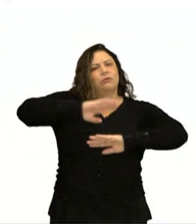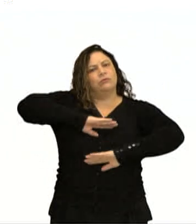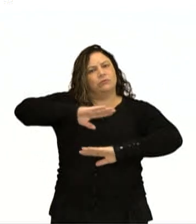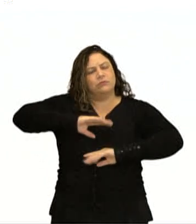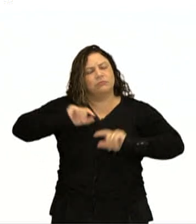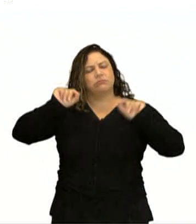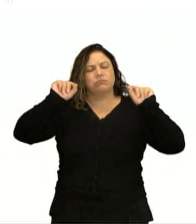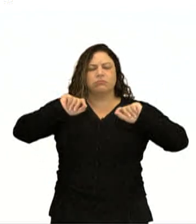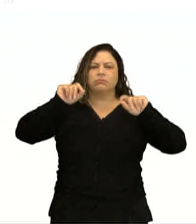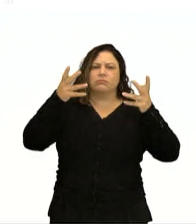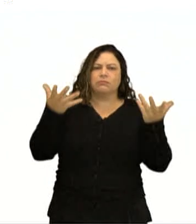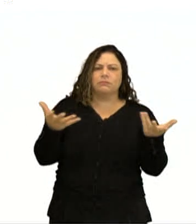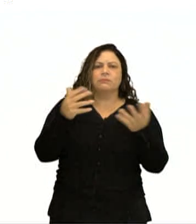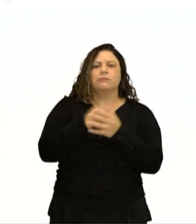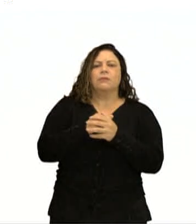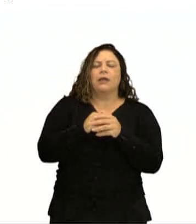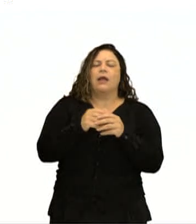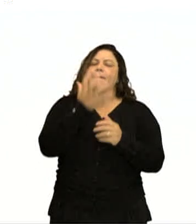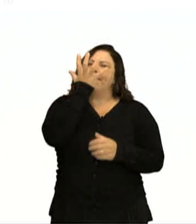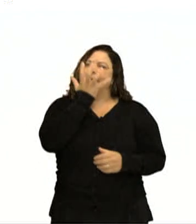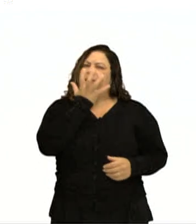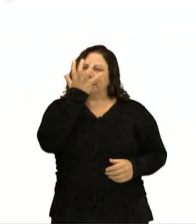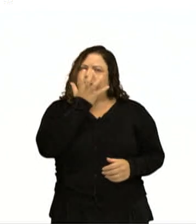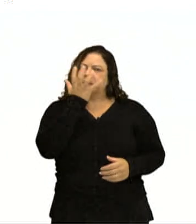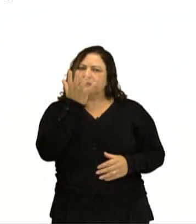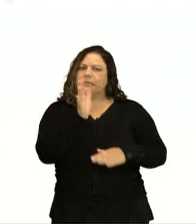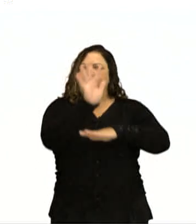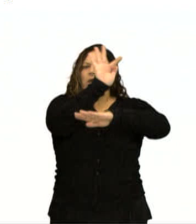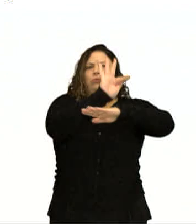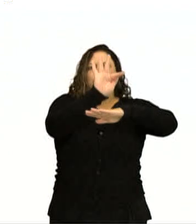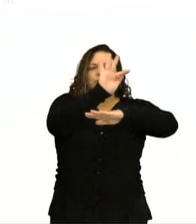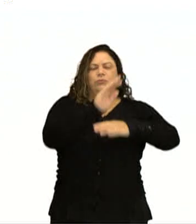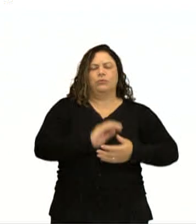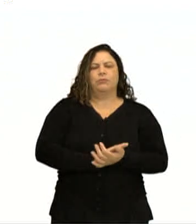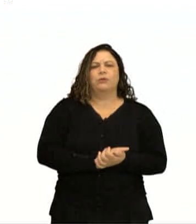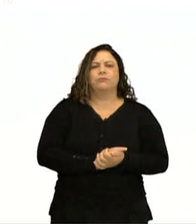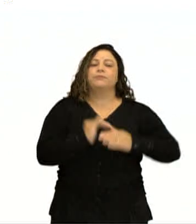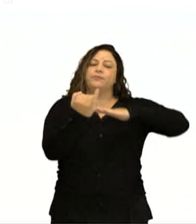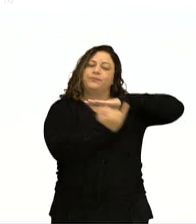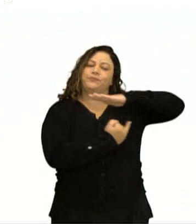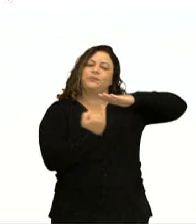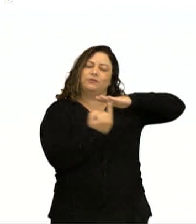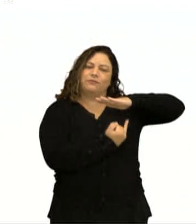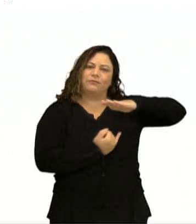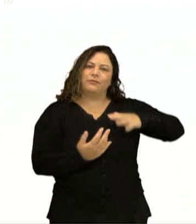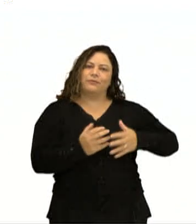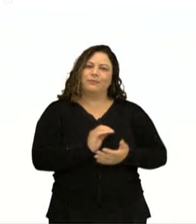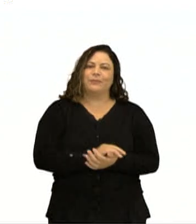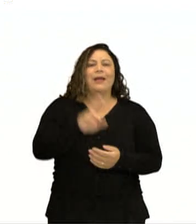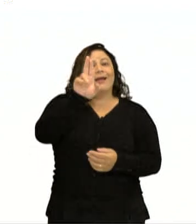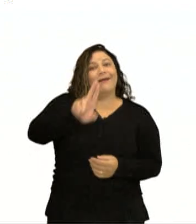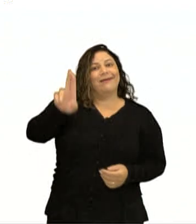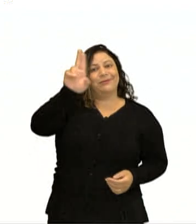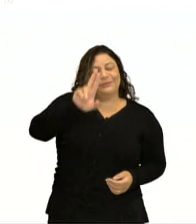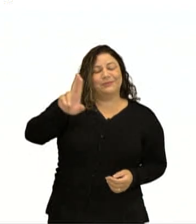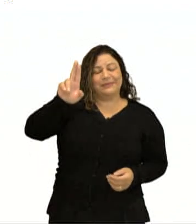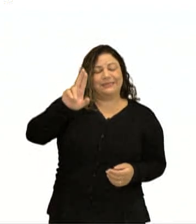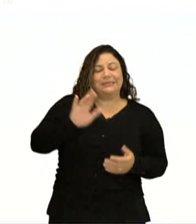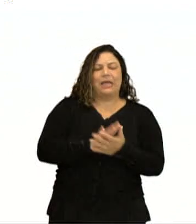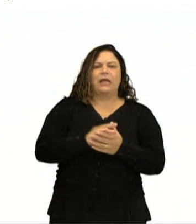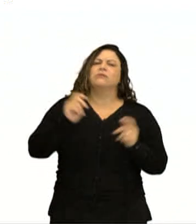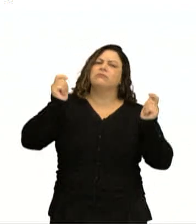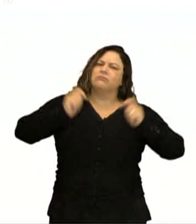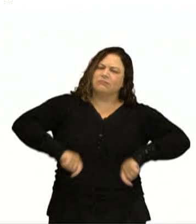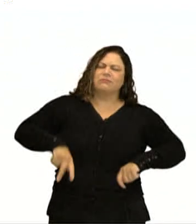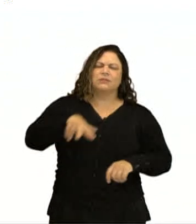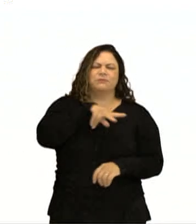que requerem uma maior seriedade. Linguagem informal é usada quando há